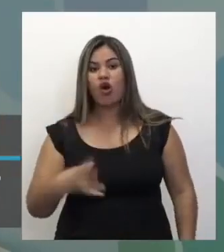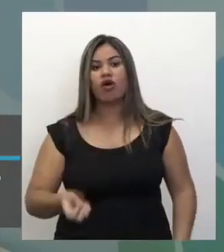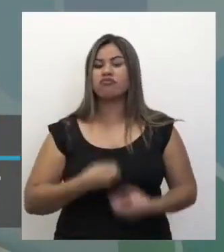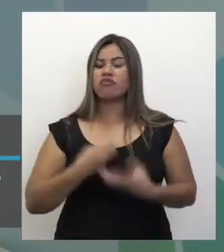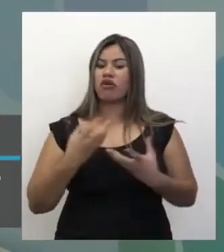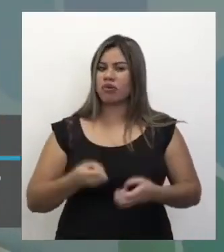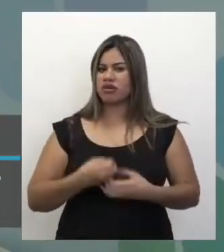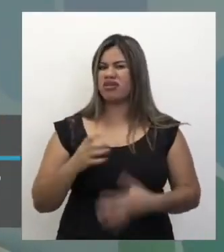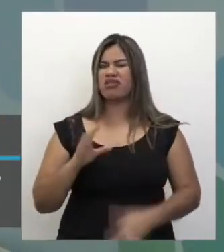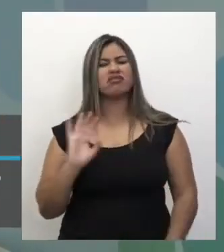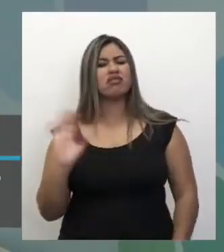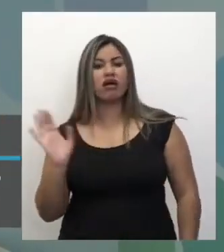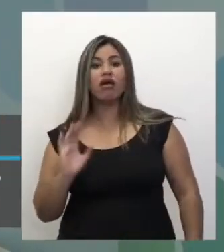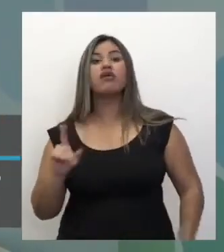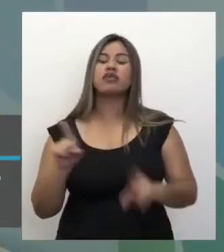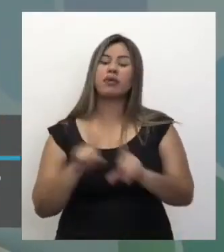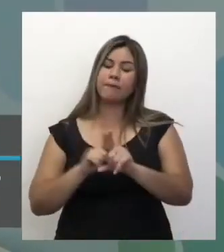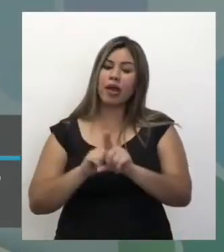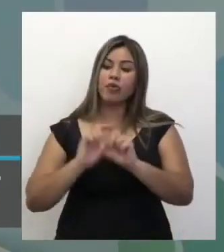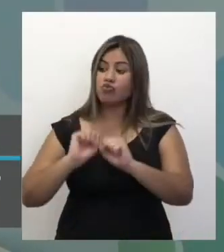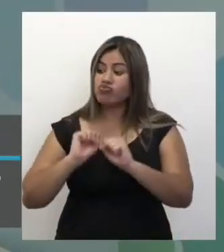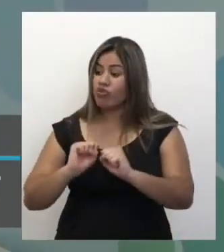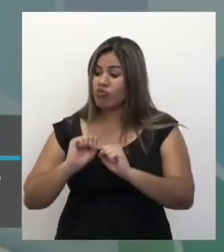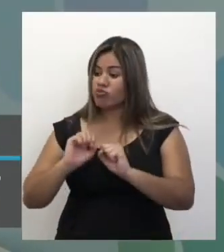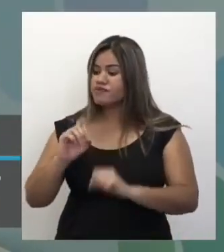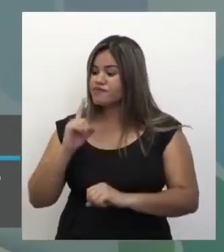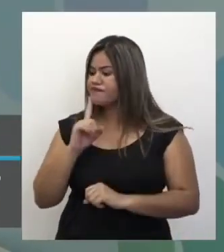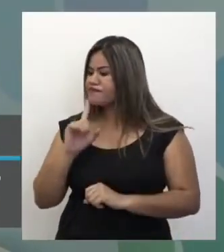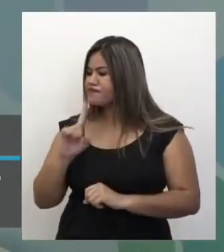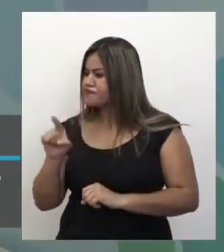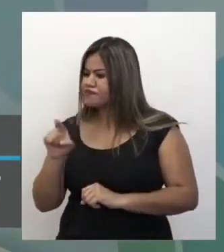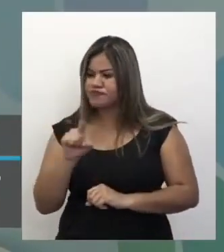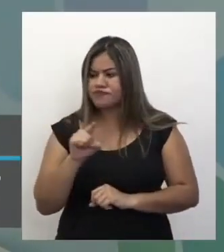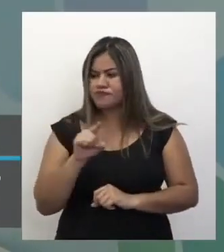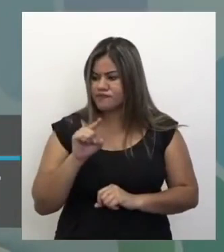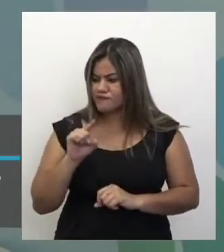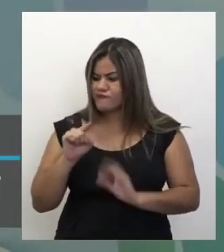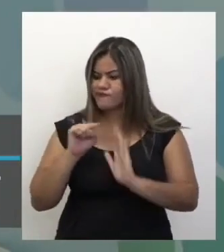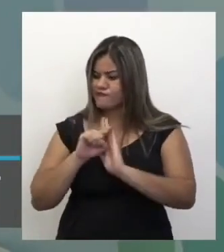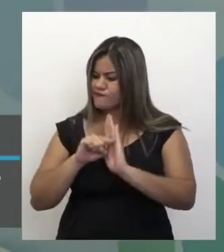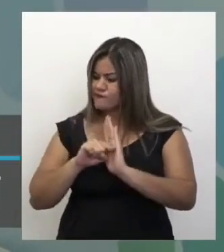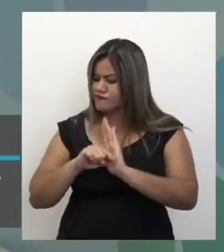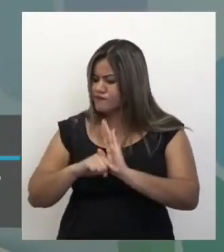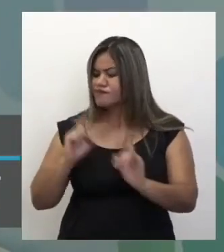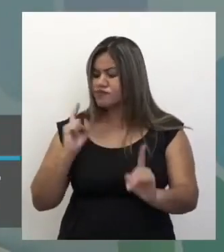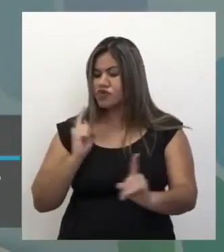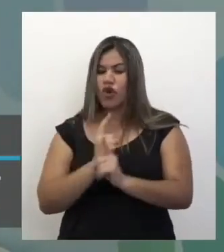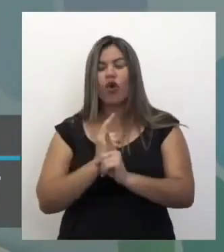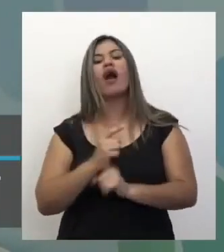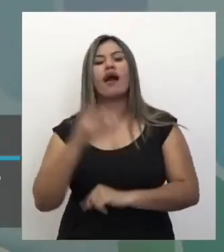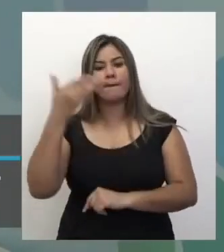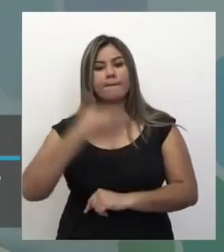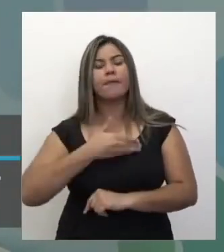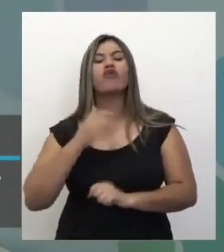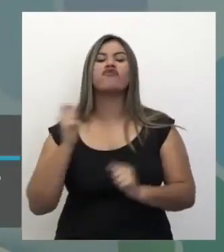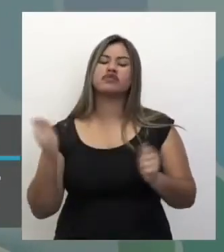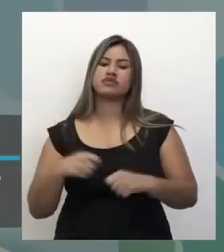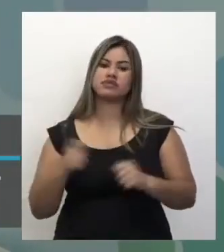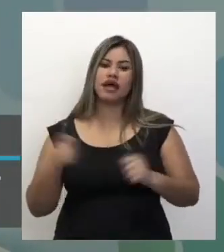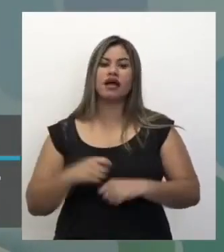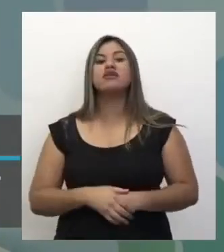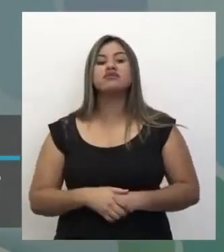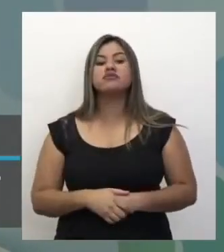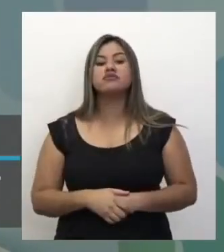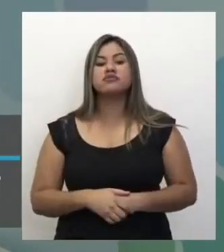dados, mas tudo que se pode evidenciar com teses, com pesquisas. E é muito legal o argumento de evidência, porque